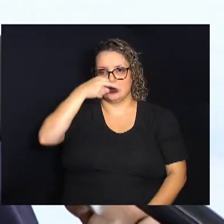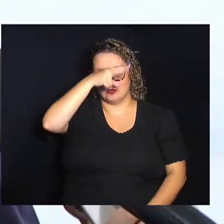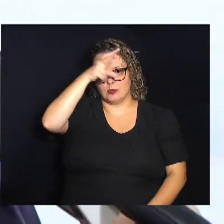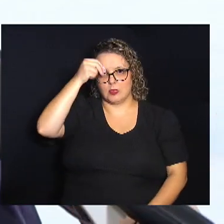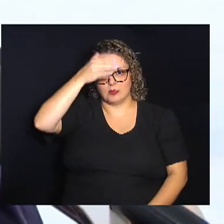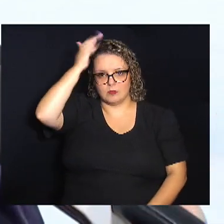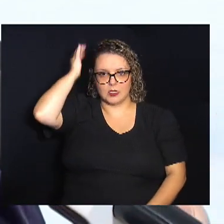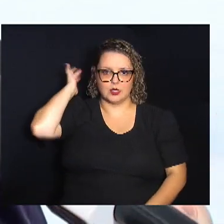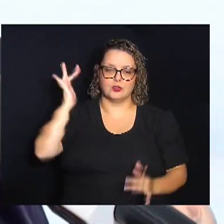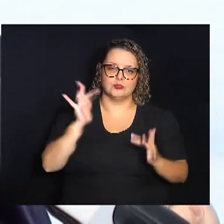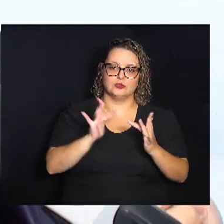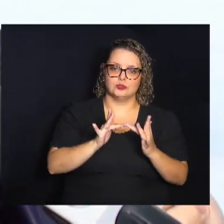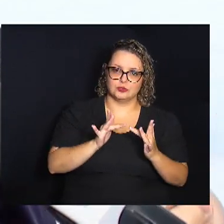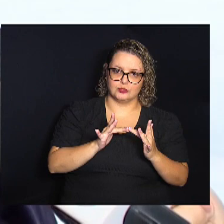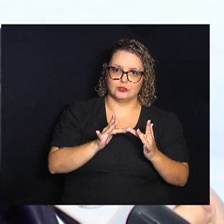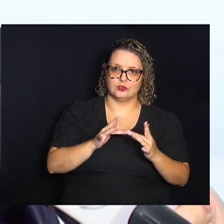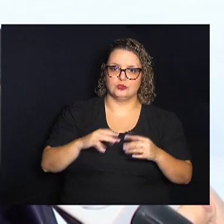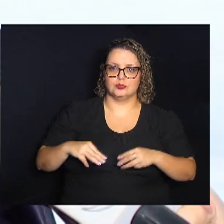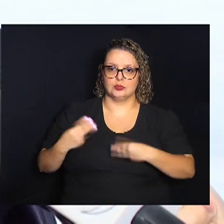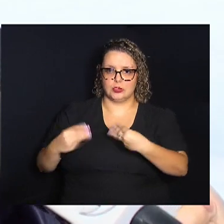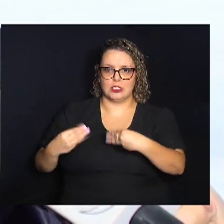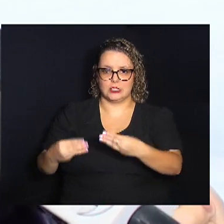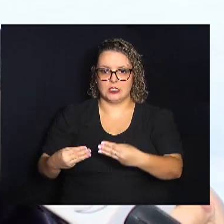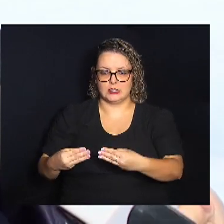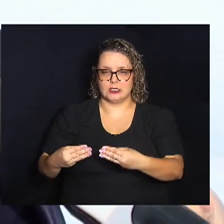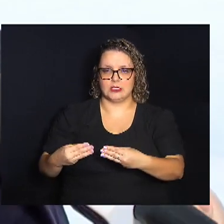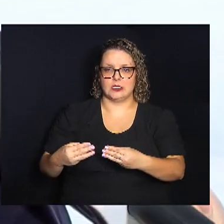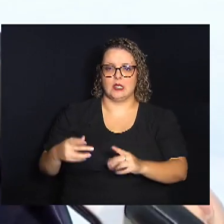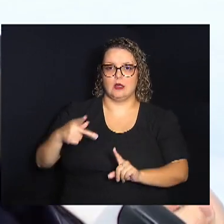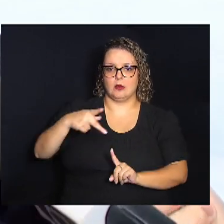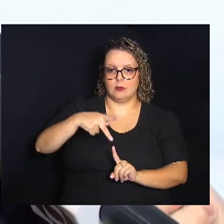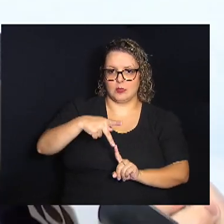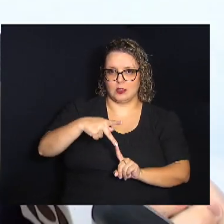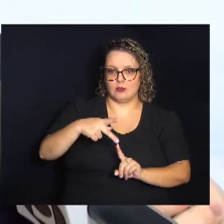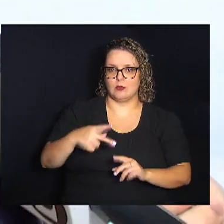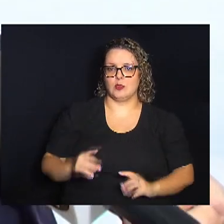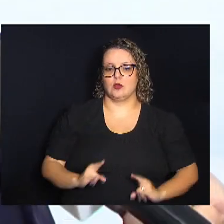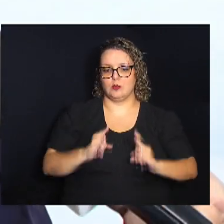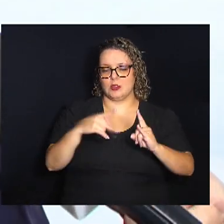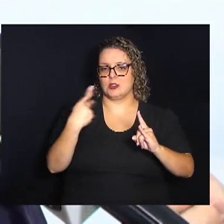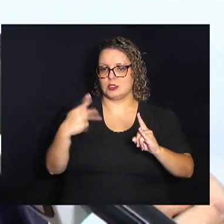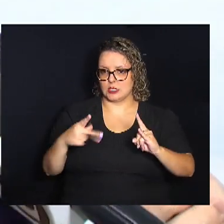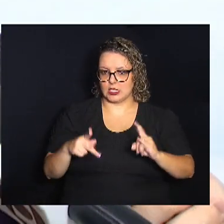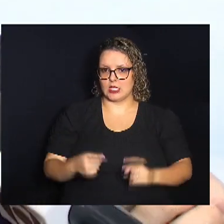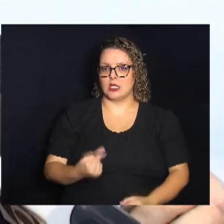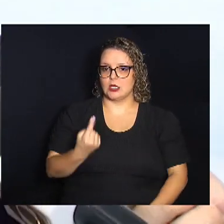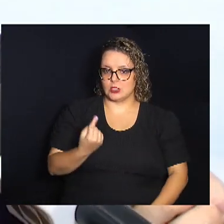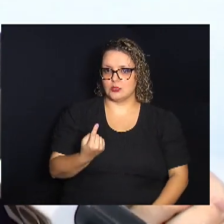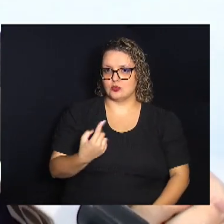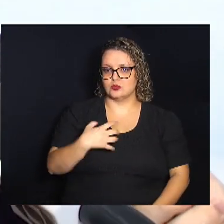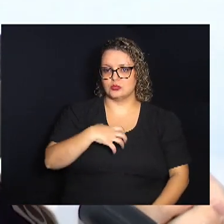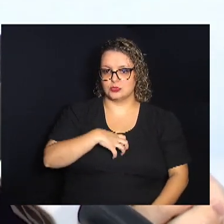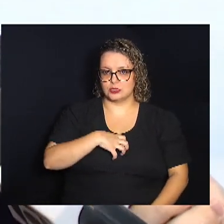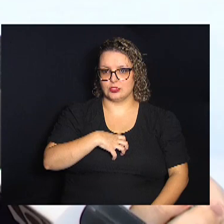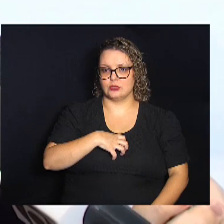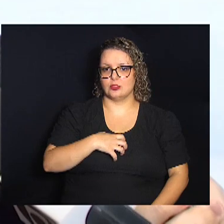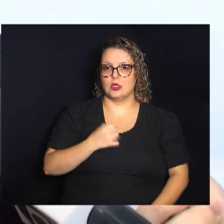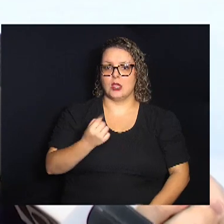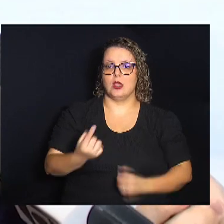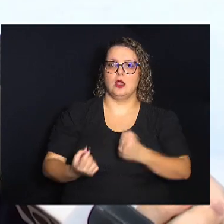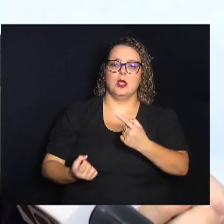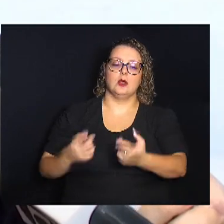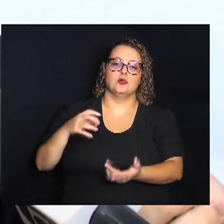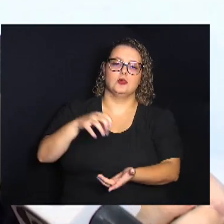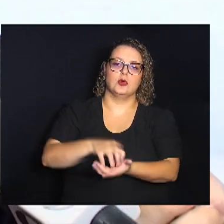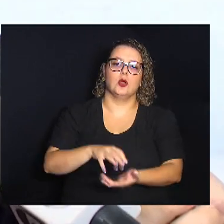em contato com o Ministério da Previdência, que o prédio é deles, e parece que uma saída é algum órgão federal,